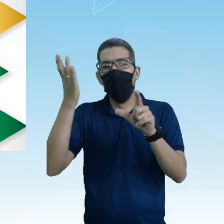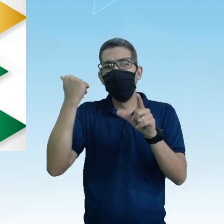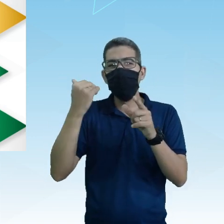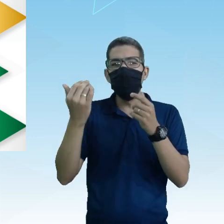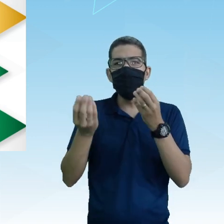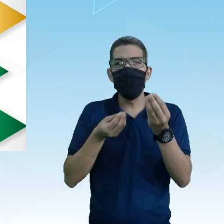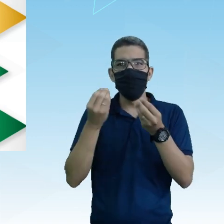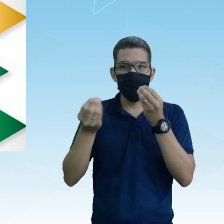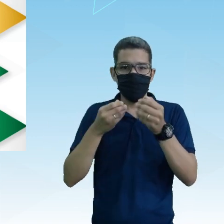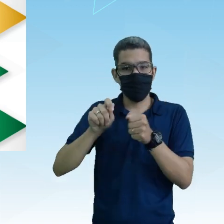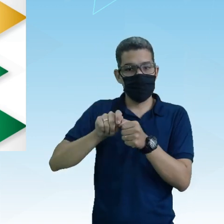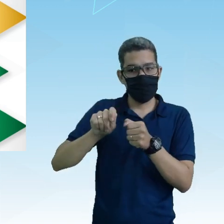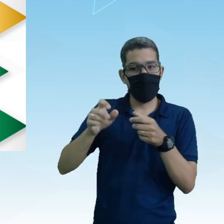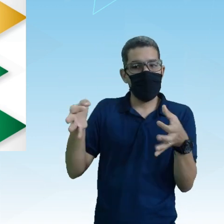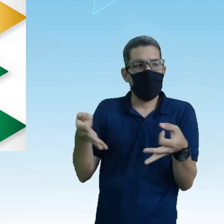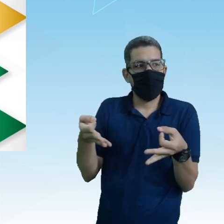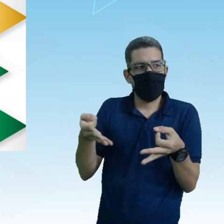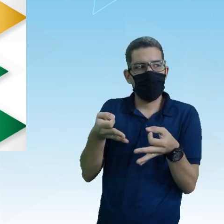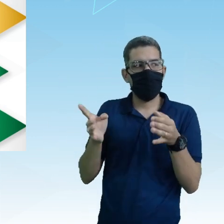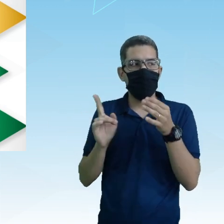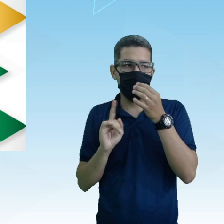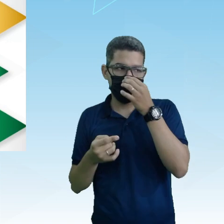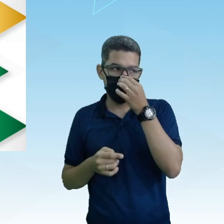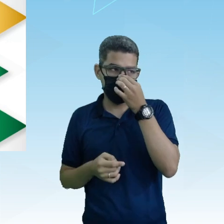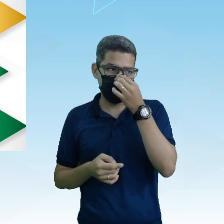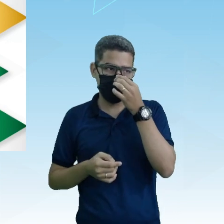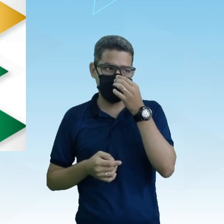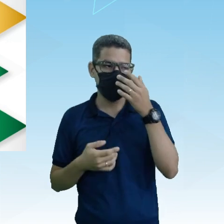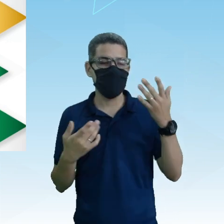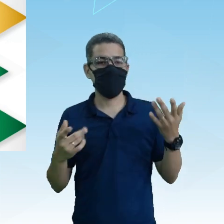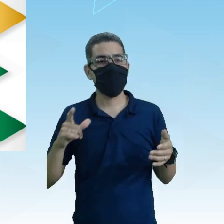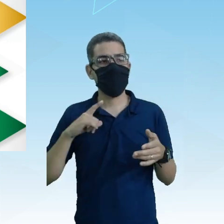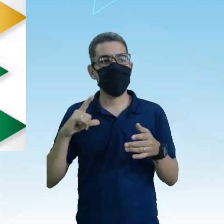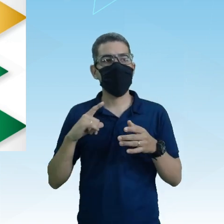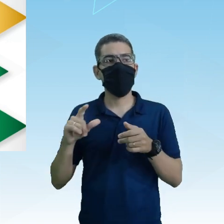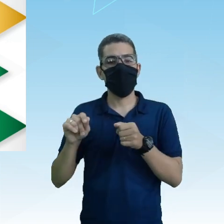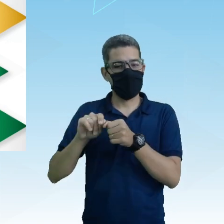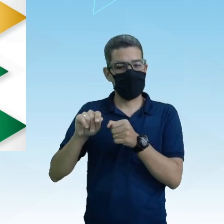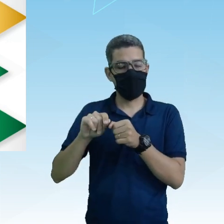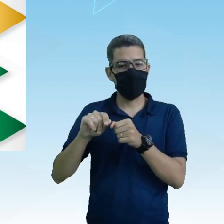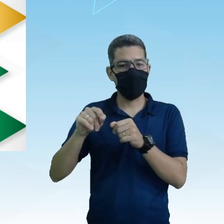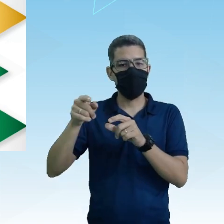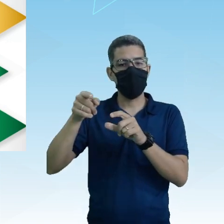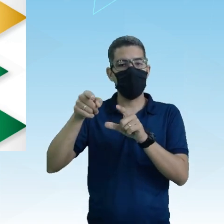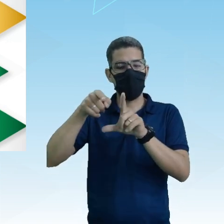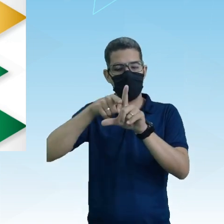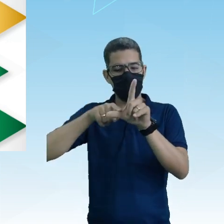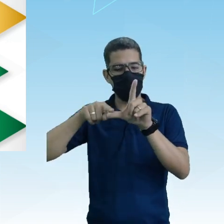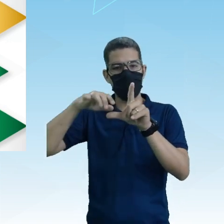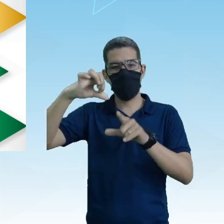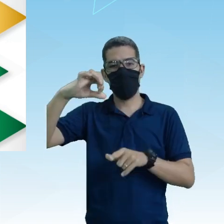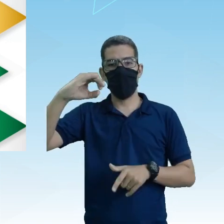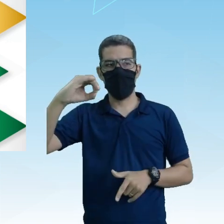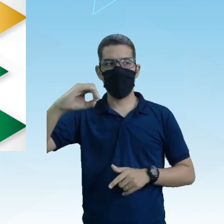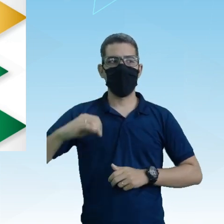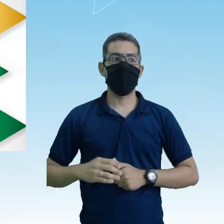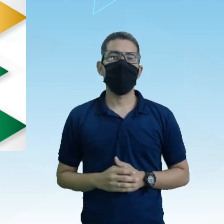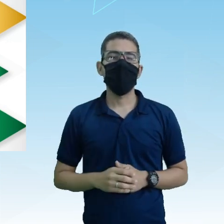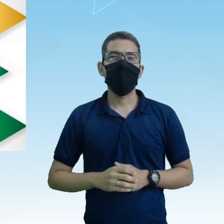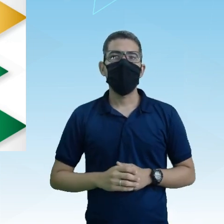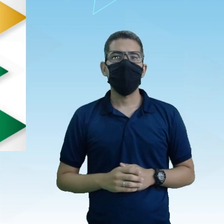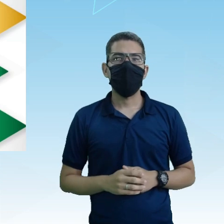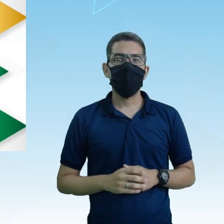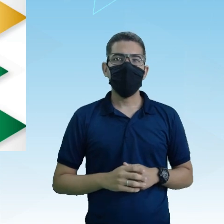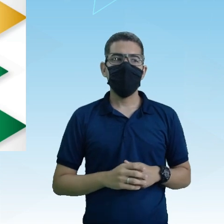que a construção está perfeita? Se ela for erguida a 90 graus. Então, o ângulo está lá. Tranquilo? Então,